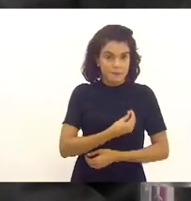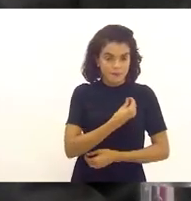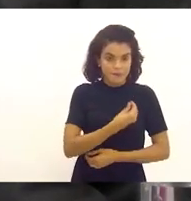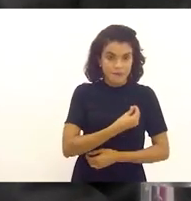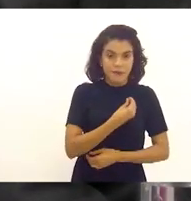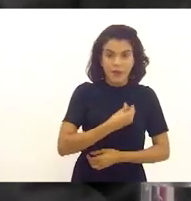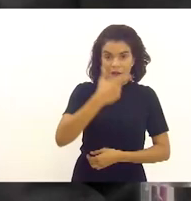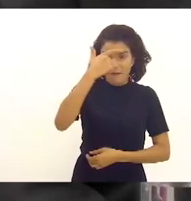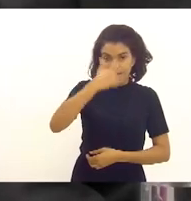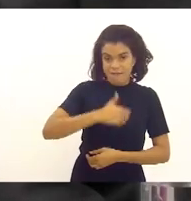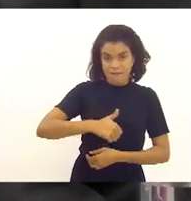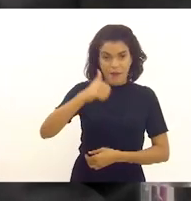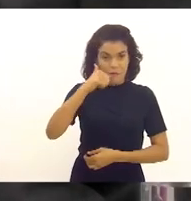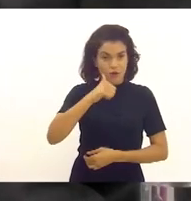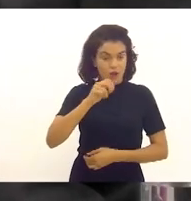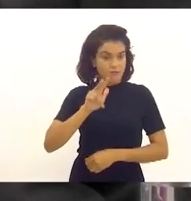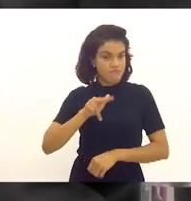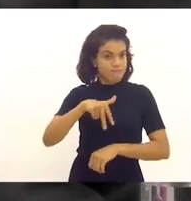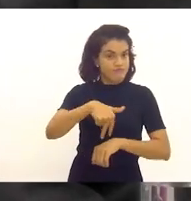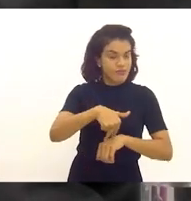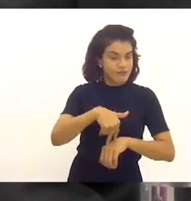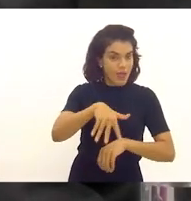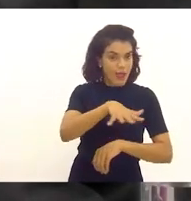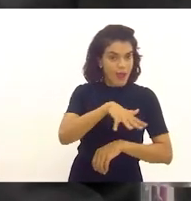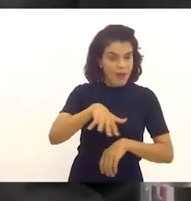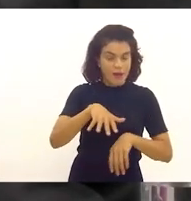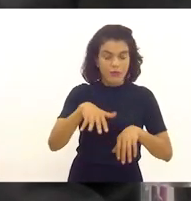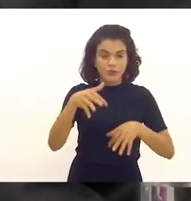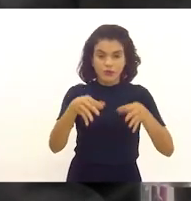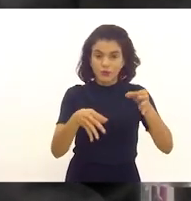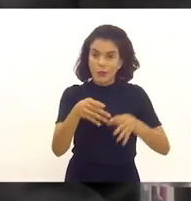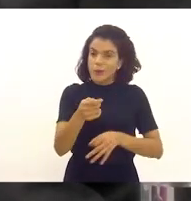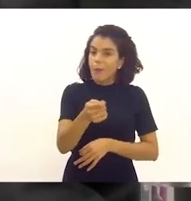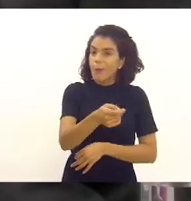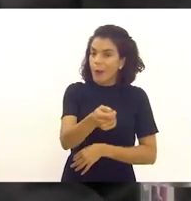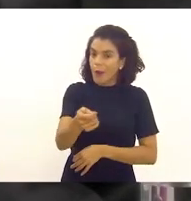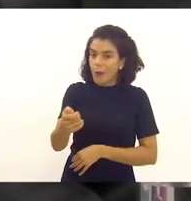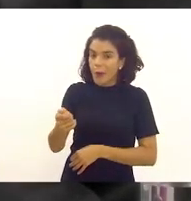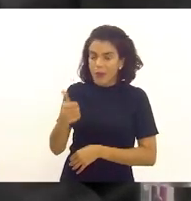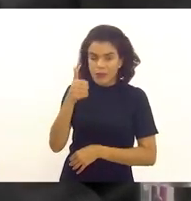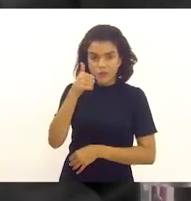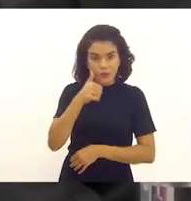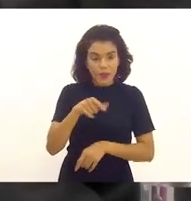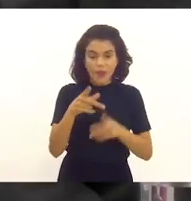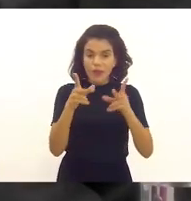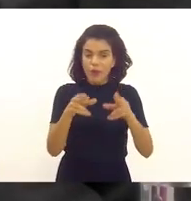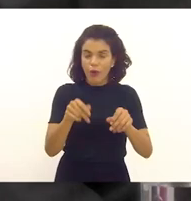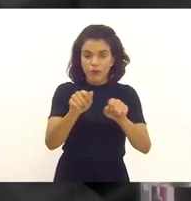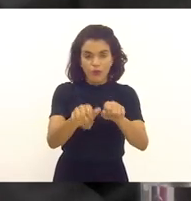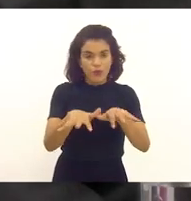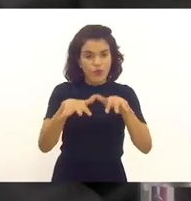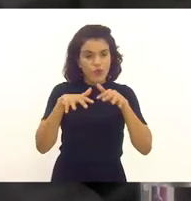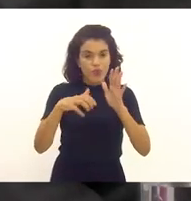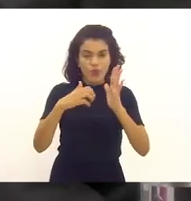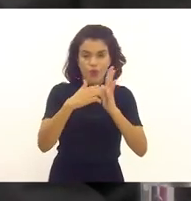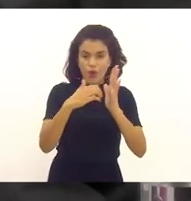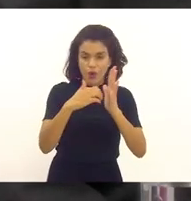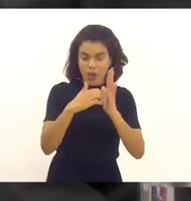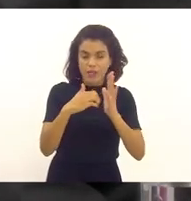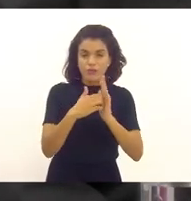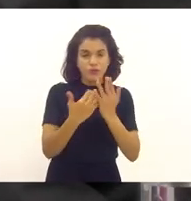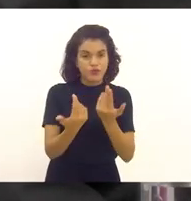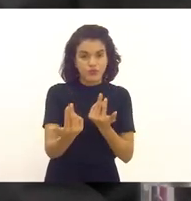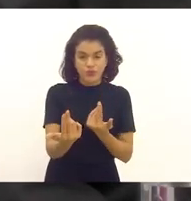feminina no poder judiciário que ainda nos órgãos de culpa São muito poucas as mulheres assim como no Congresso Nacional mas sobretudo que